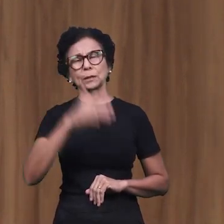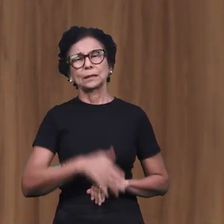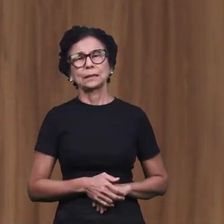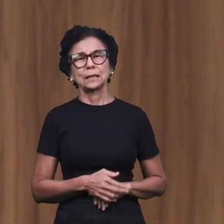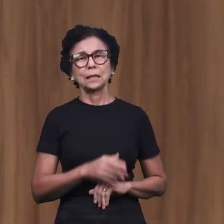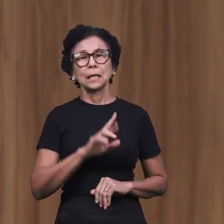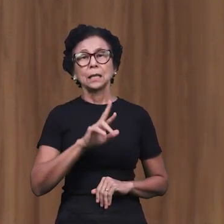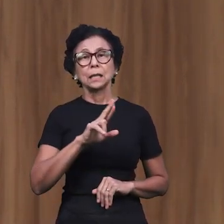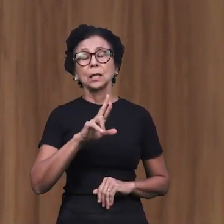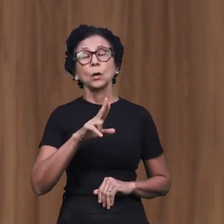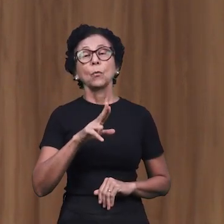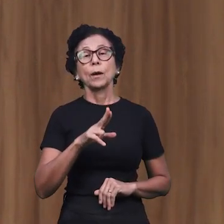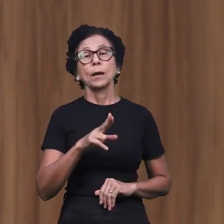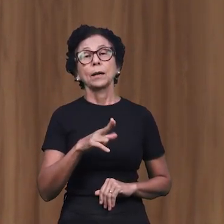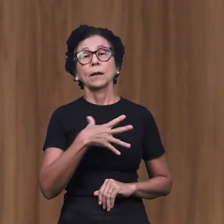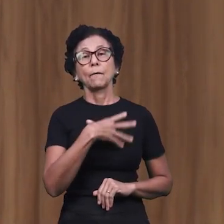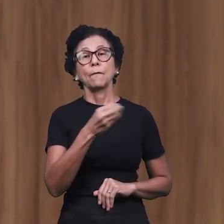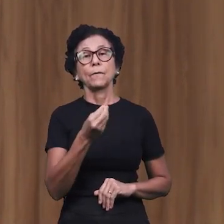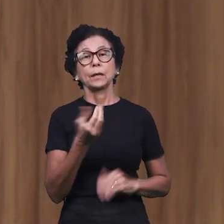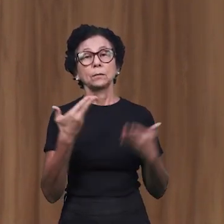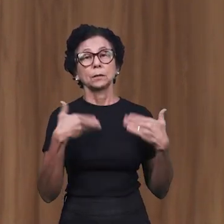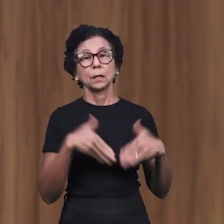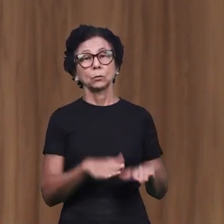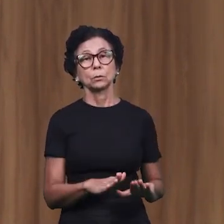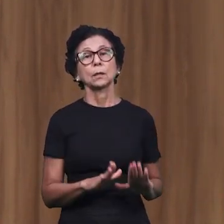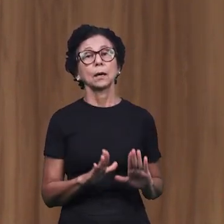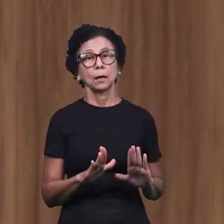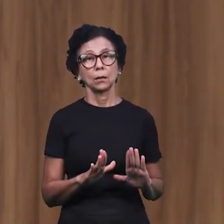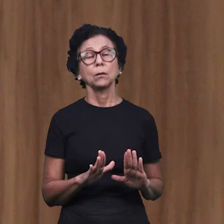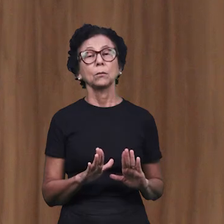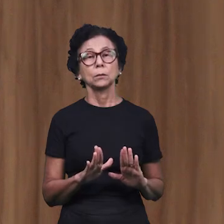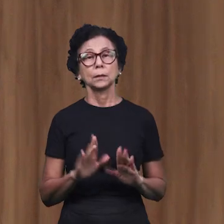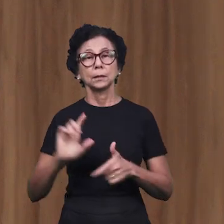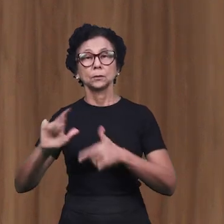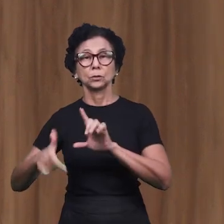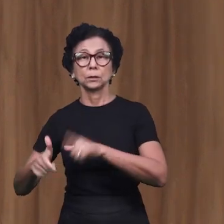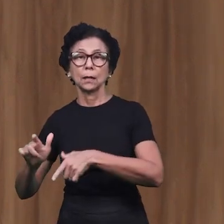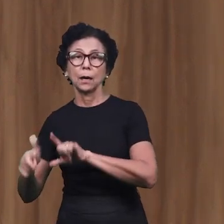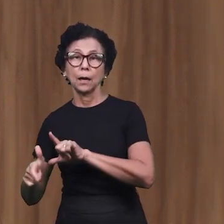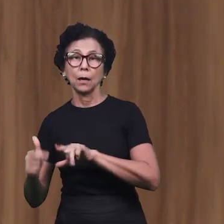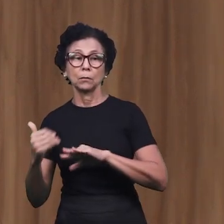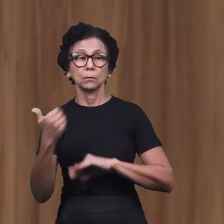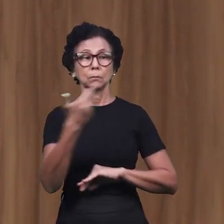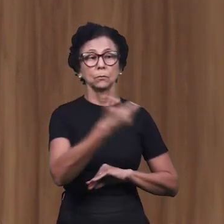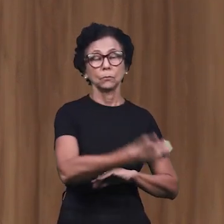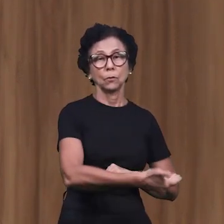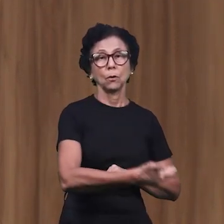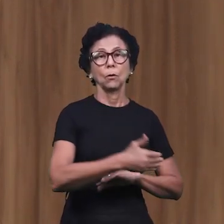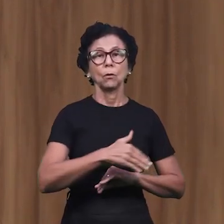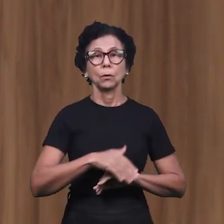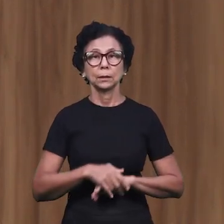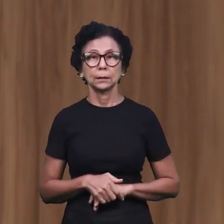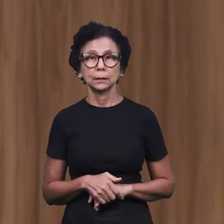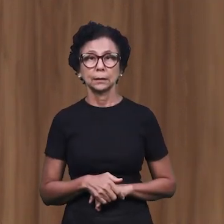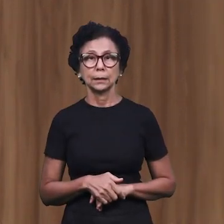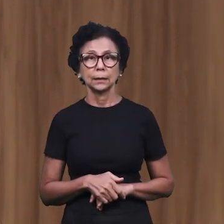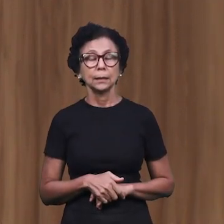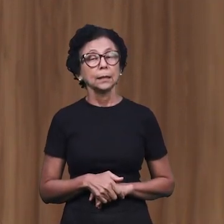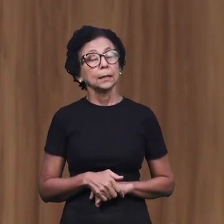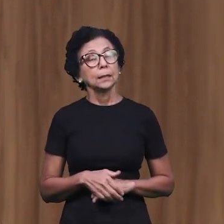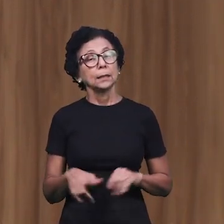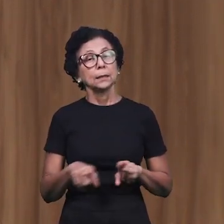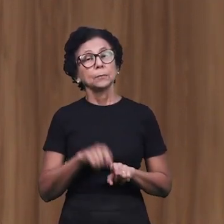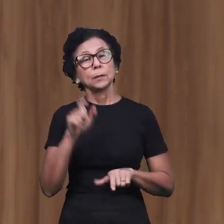os eunucos aqui são retirados, né? Porque em todas essas coisas as pessoas precisavam dar